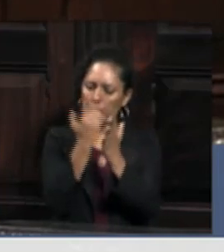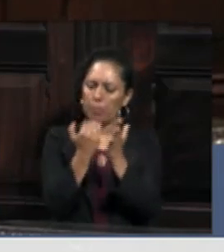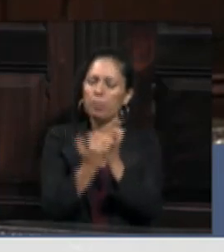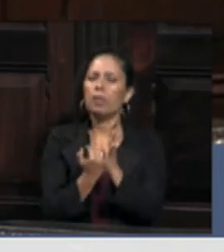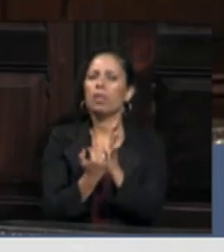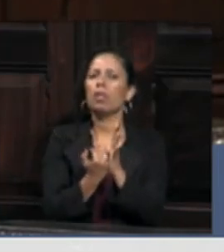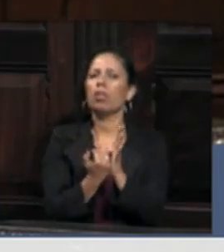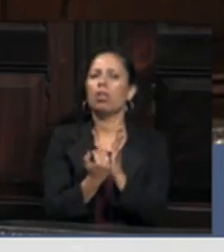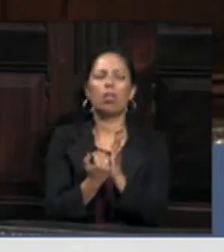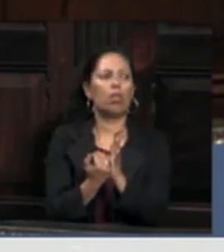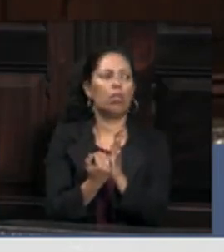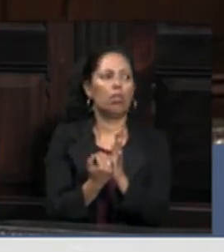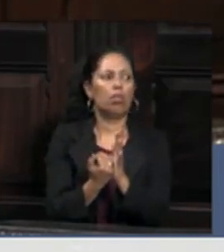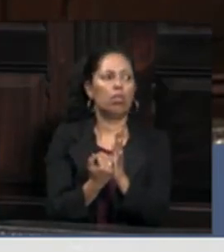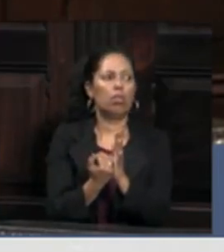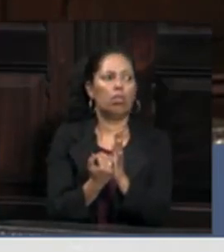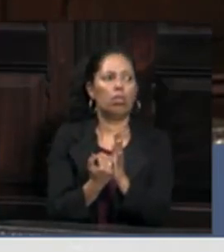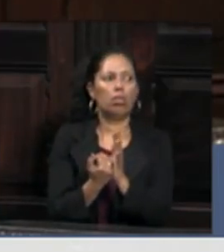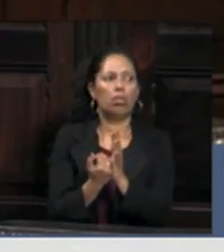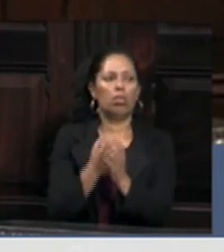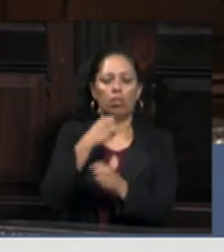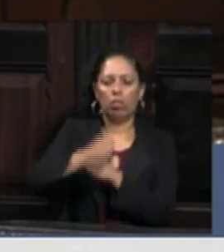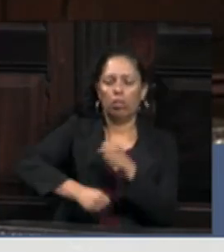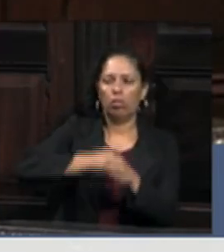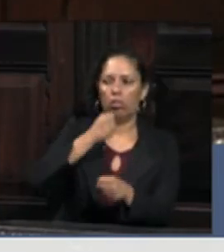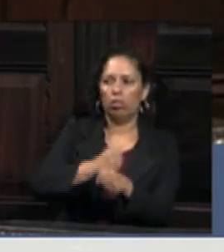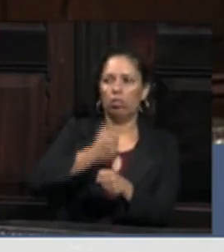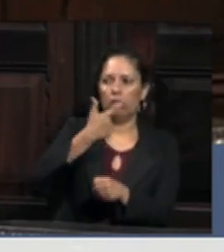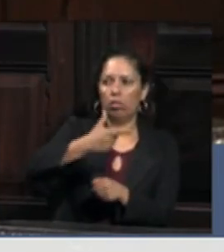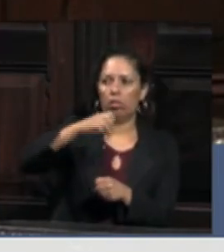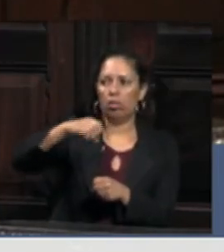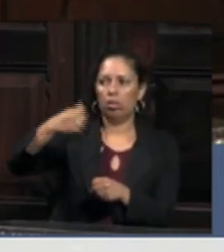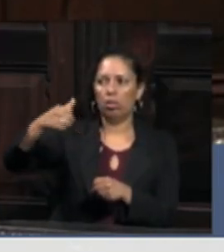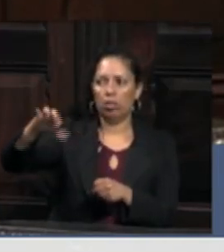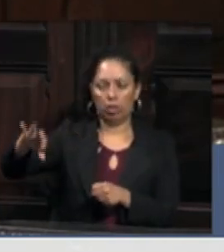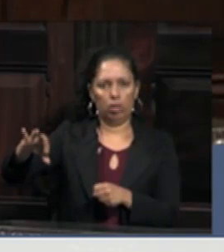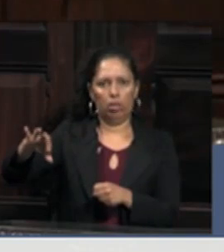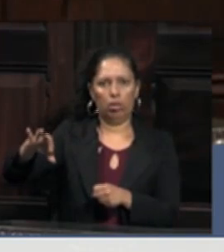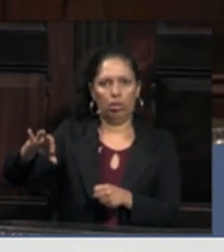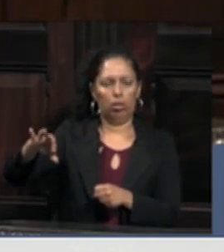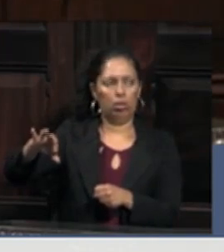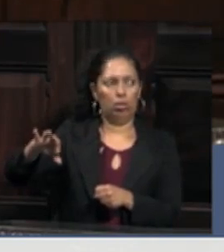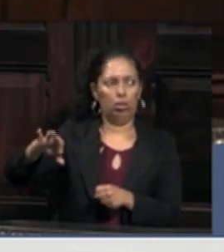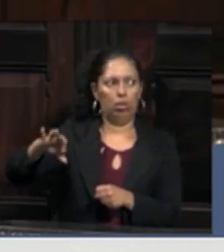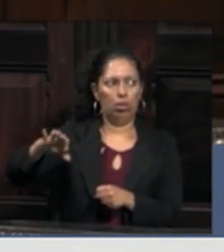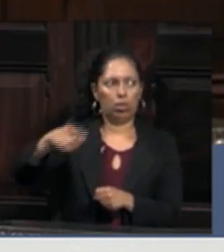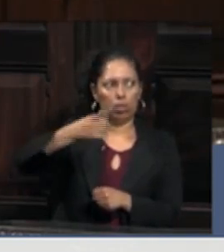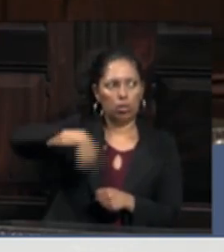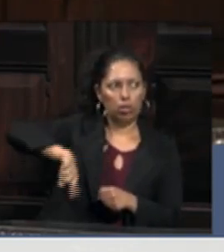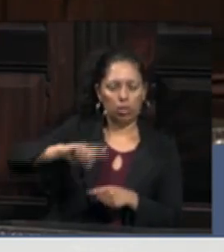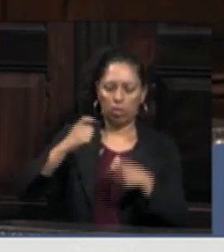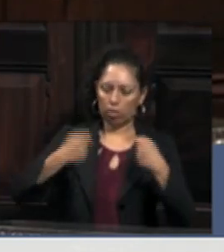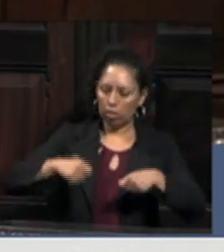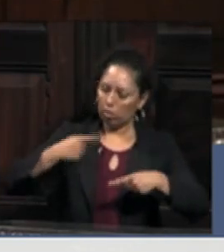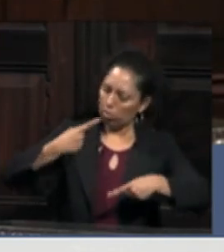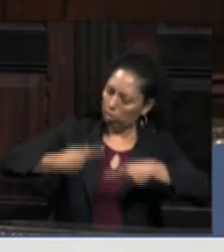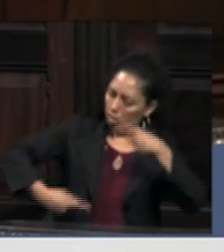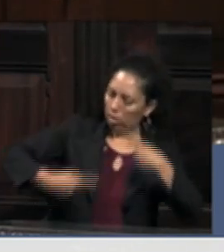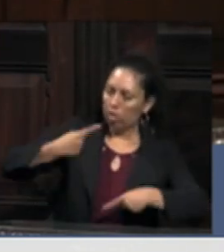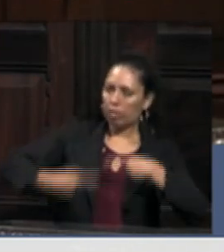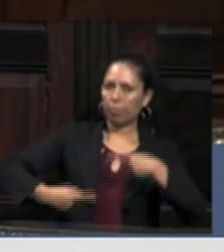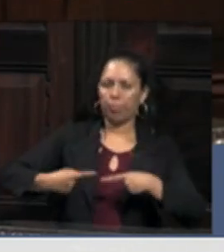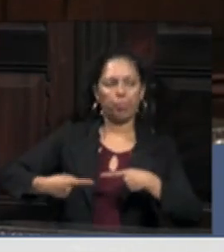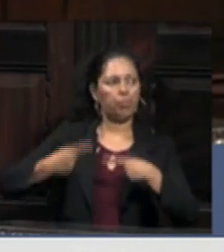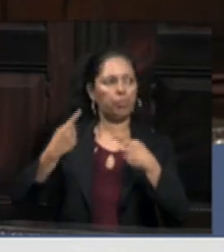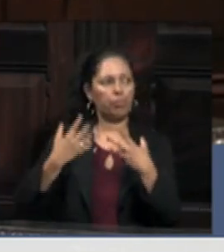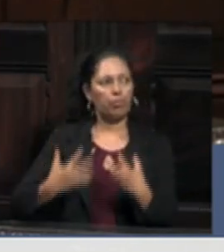anual. Ou o ano fiscal de 2019 não vai se iniciar com a virada do ano. A gente tem que discutir e